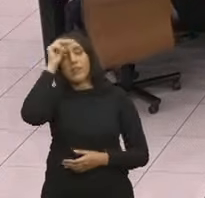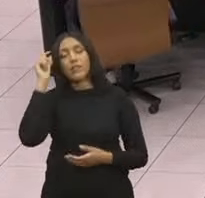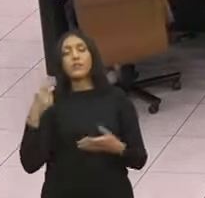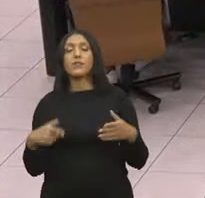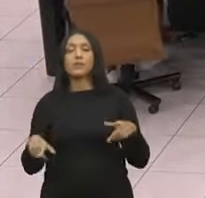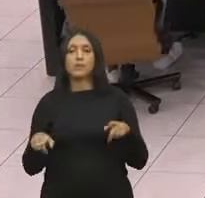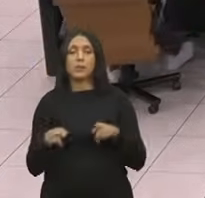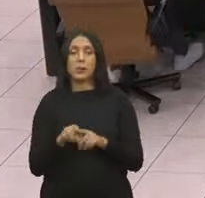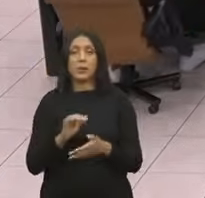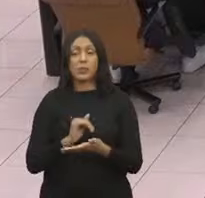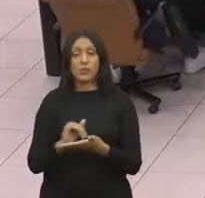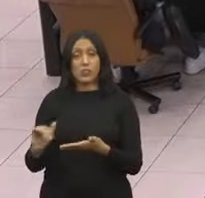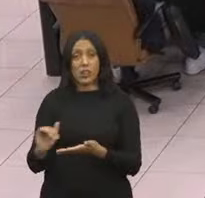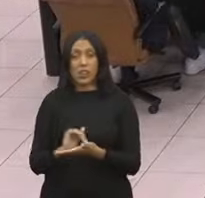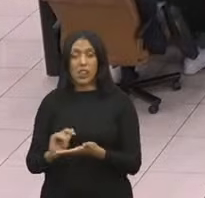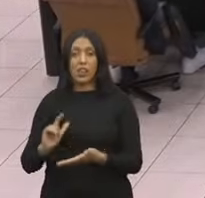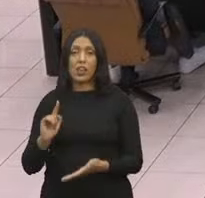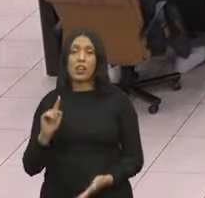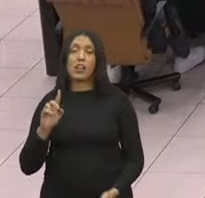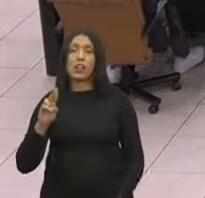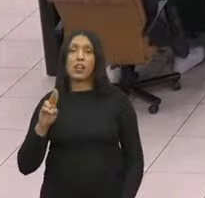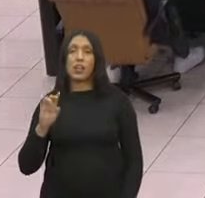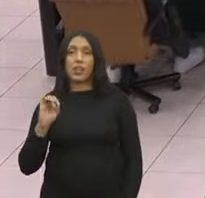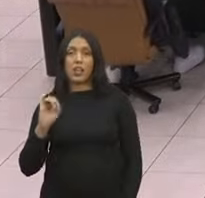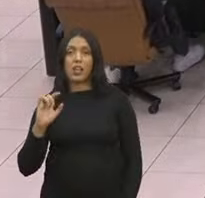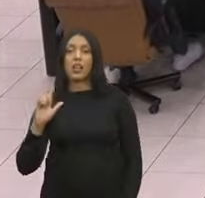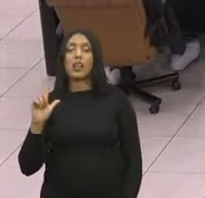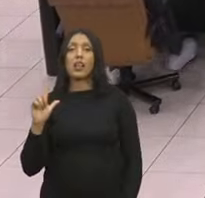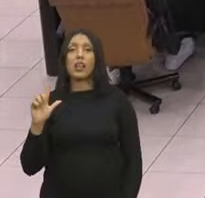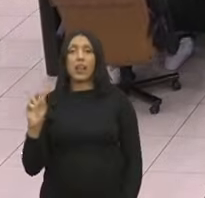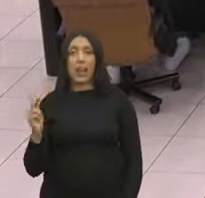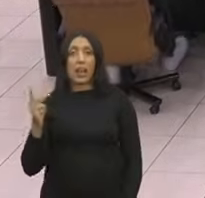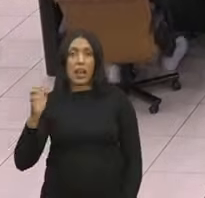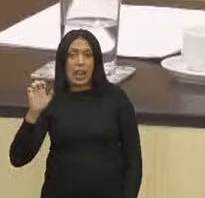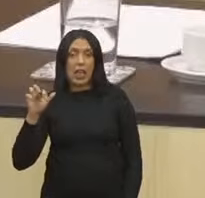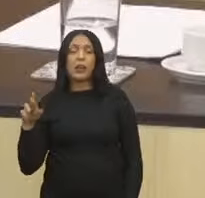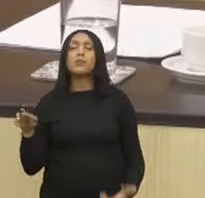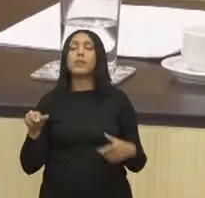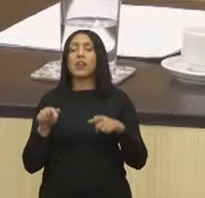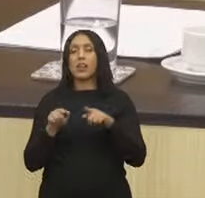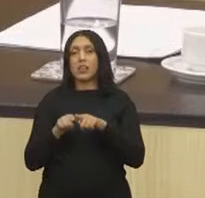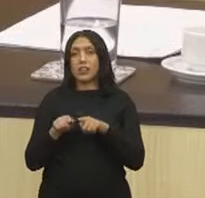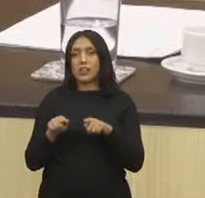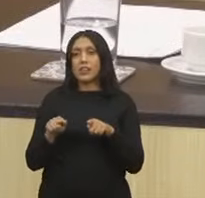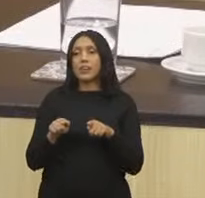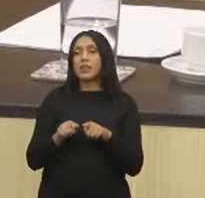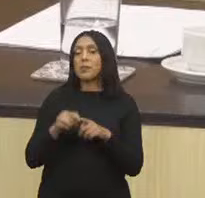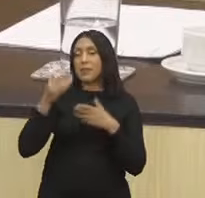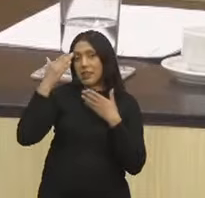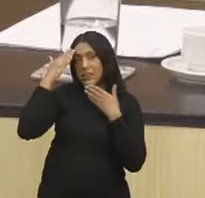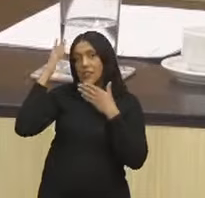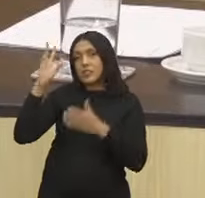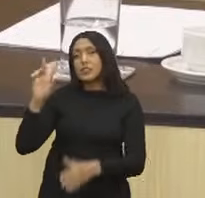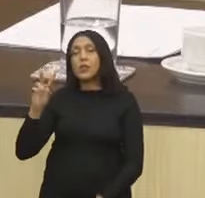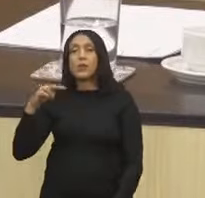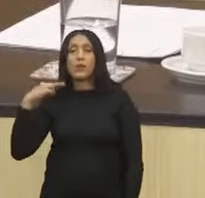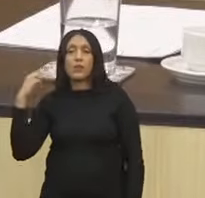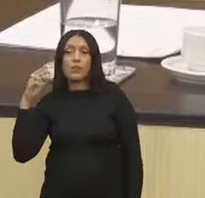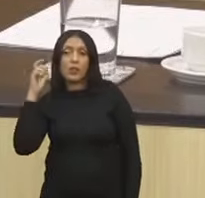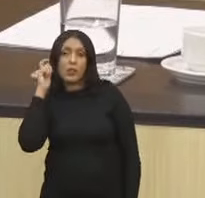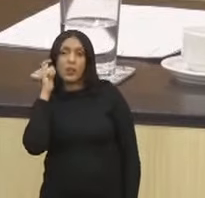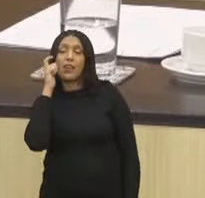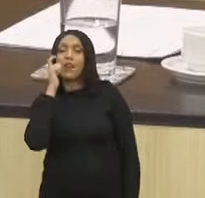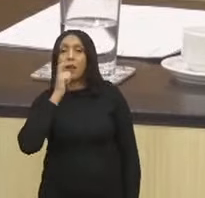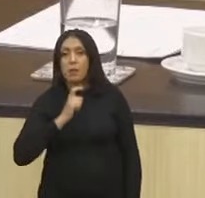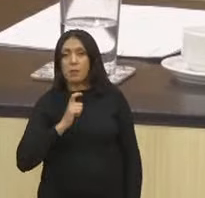vereadores, também agradecer ao Gabriel pelas colaborações que a gente teve aqui. E reforçar mais uma vez aqui, essa peça é fundamental